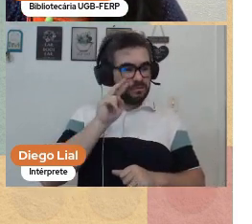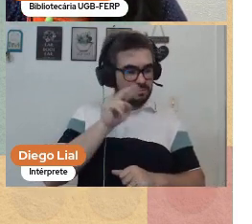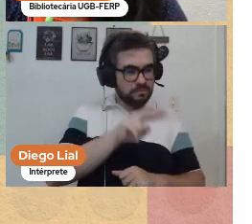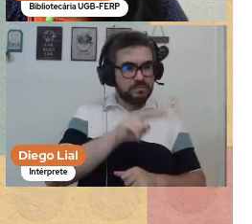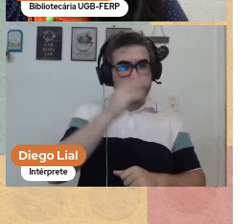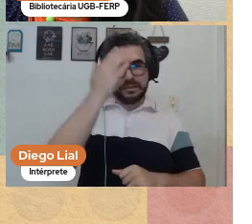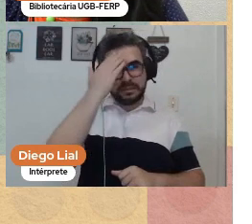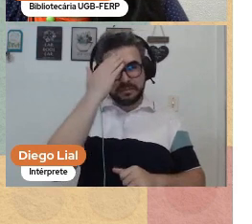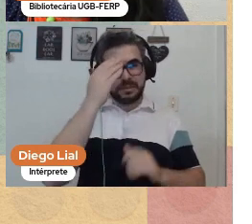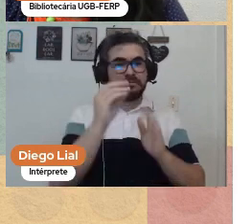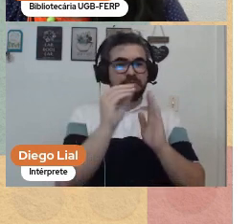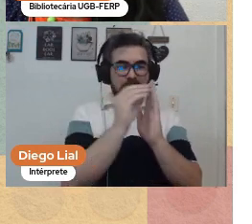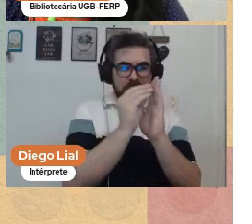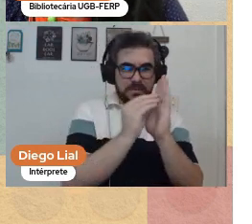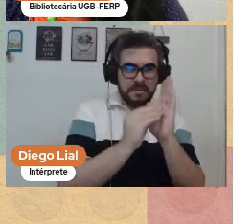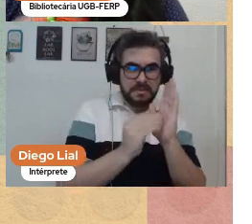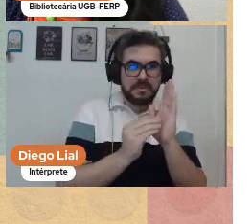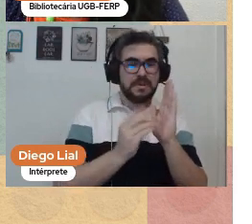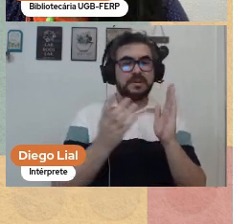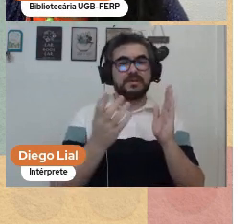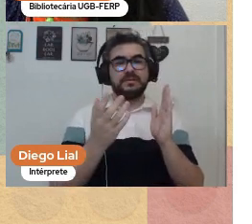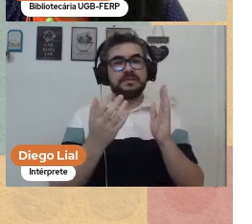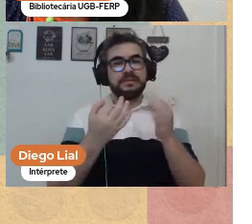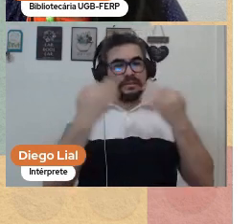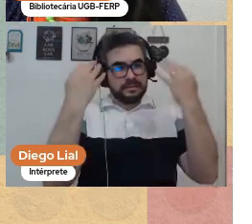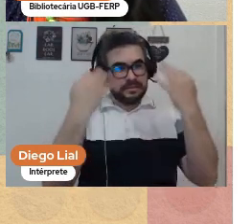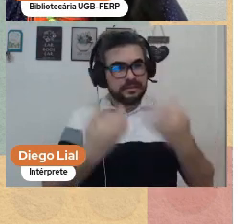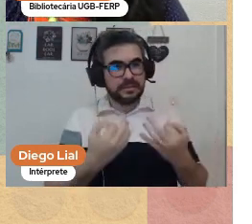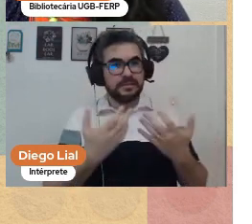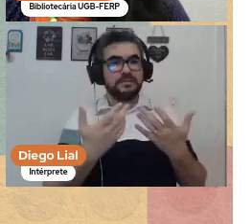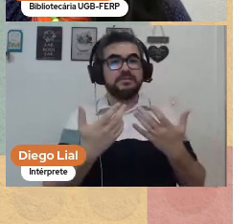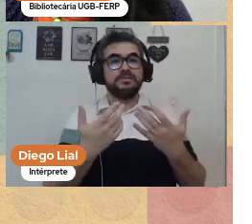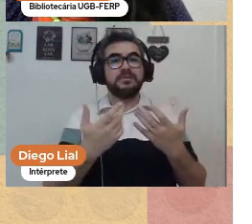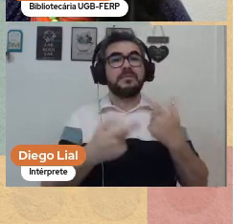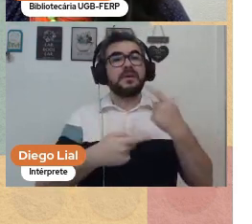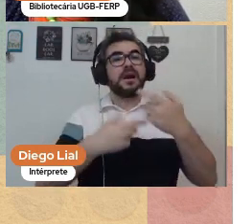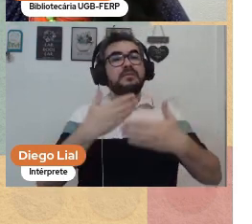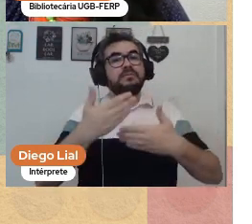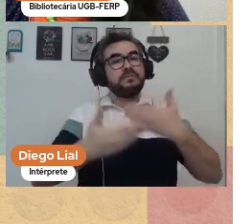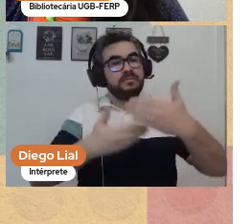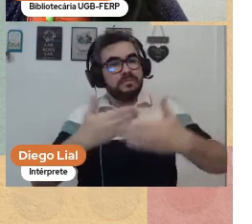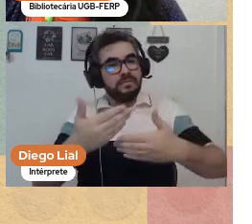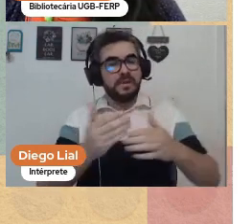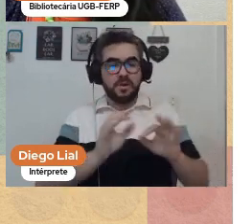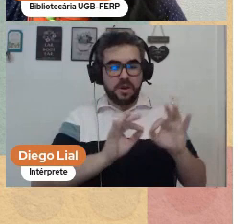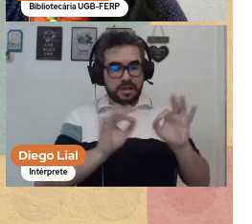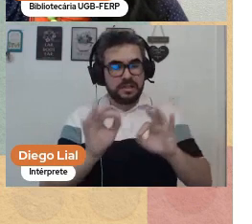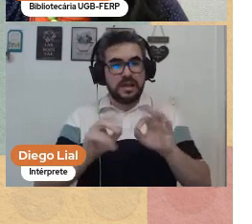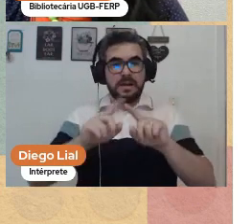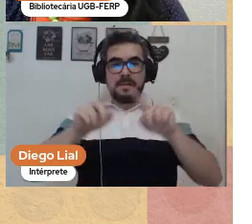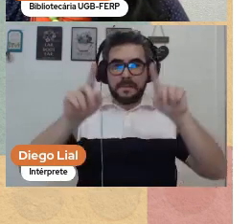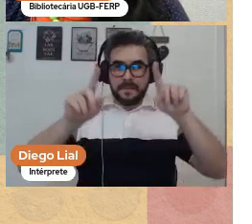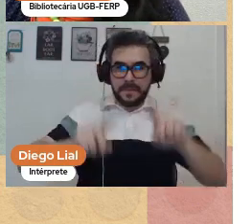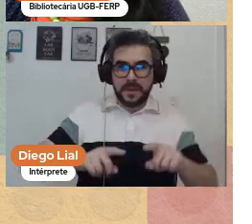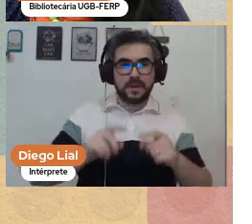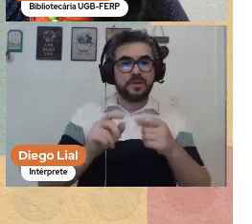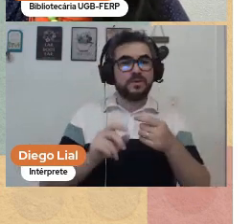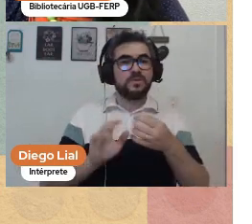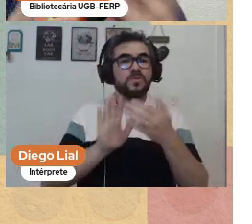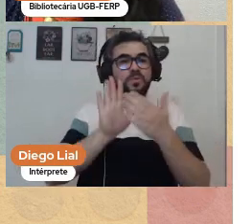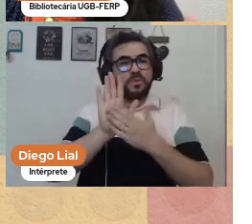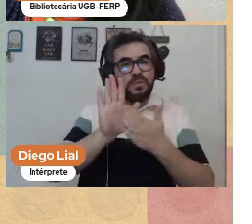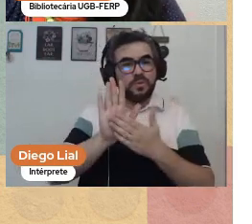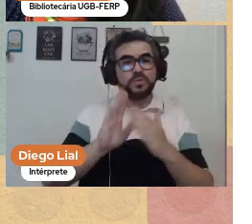será essa preservação digital, esse plano proposto. Então, precisa estar tudo muito bem